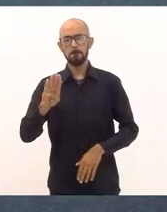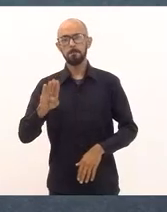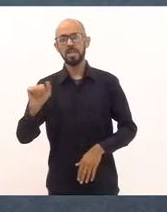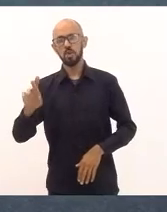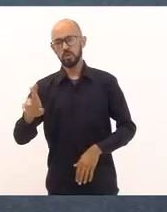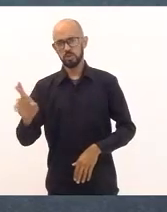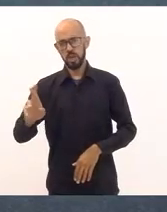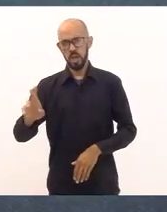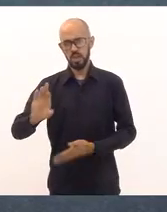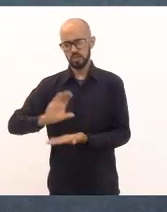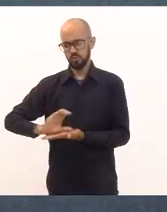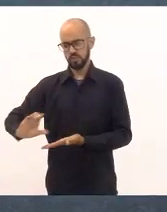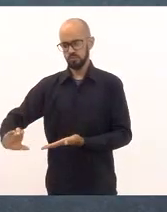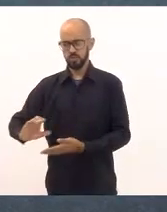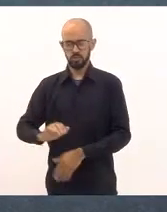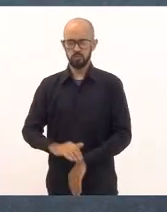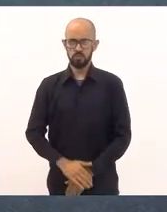investimento.